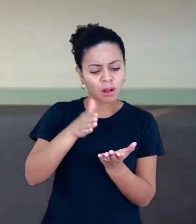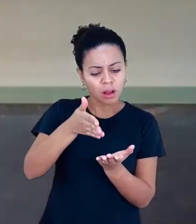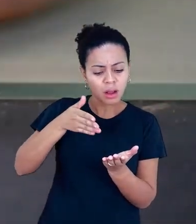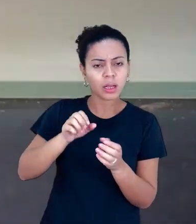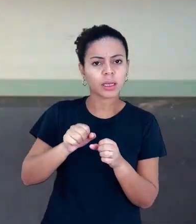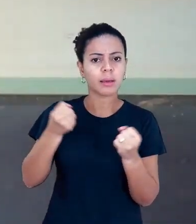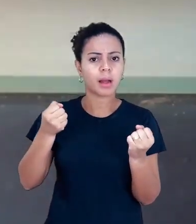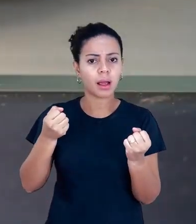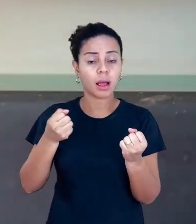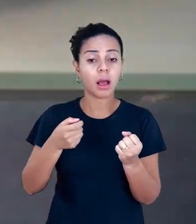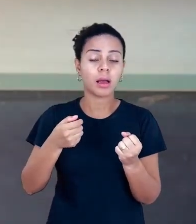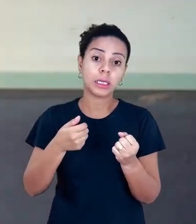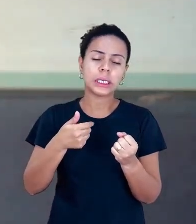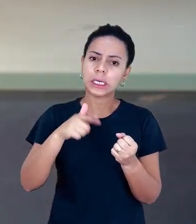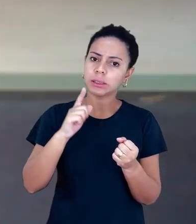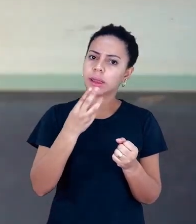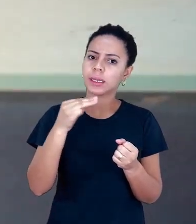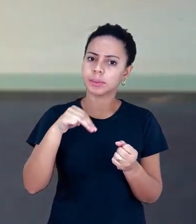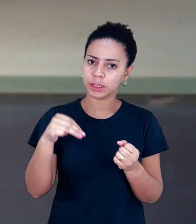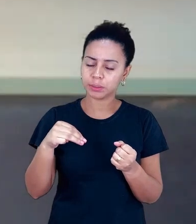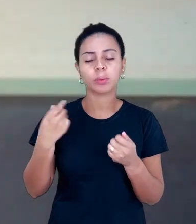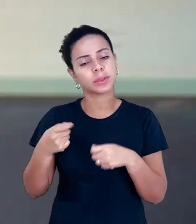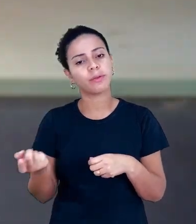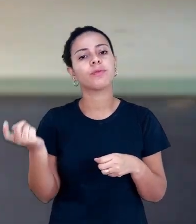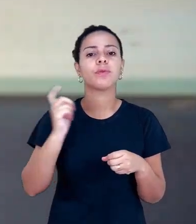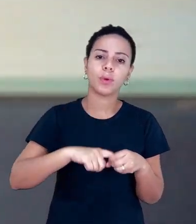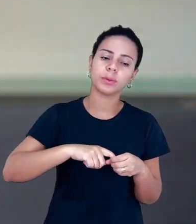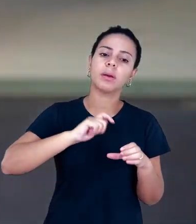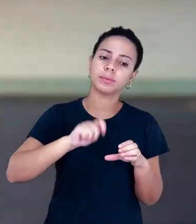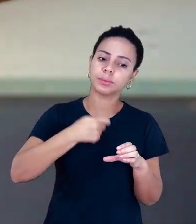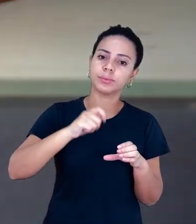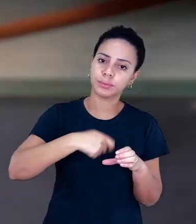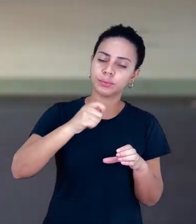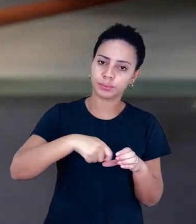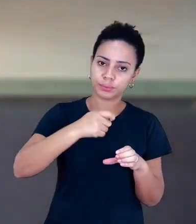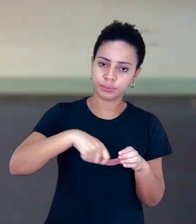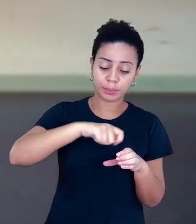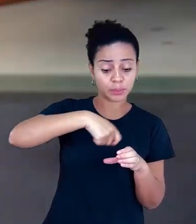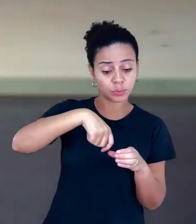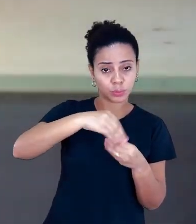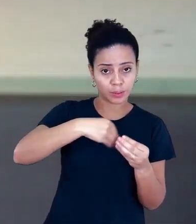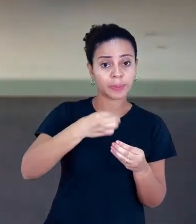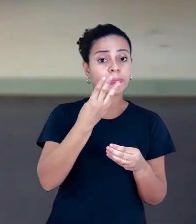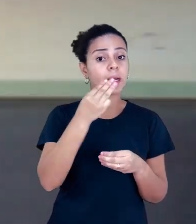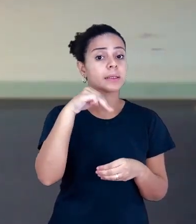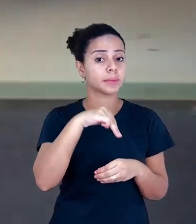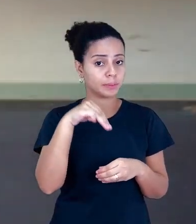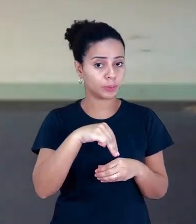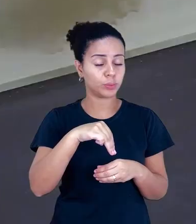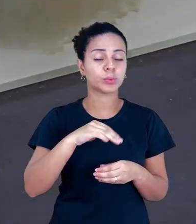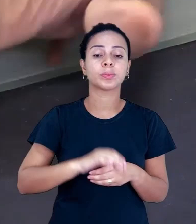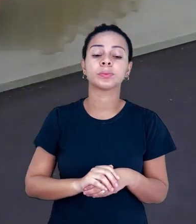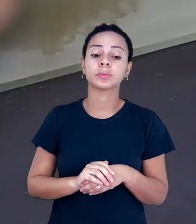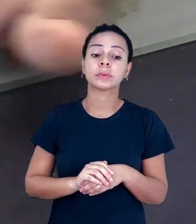3 milímetros, deve-se repetir os passos anteriores, sendo o tempo mínimo de homogeneização de 3